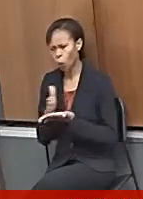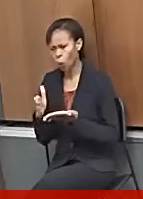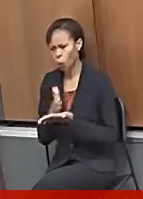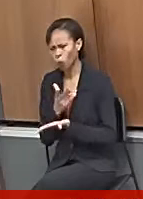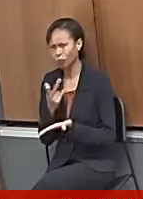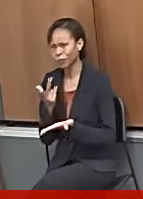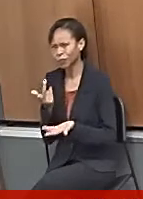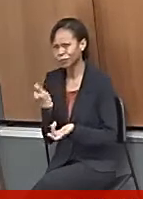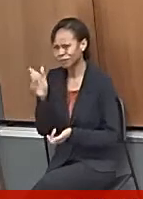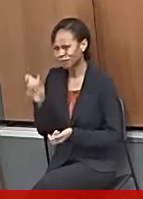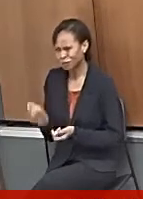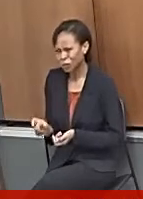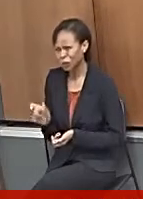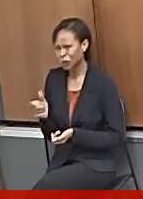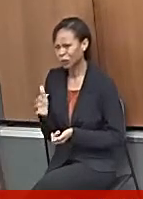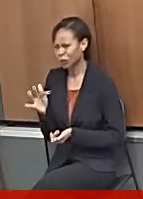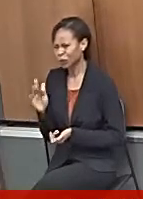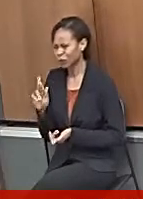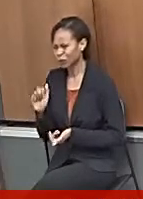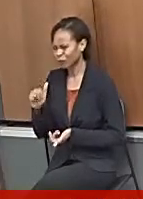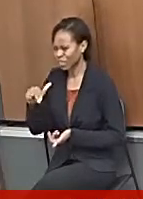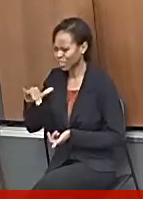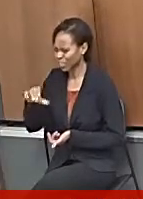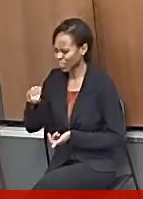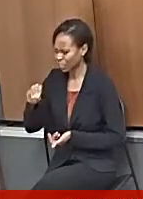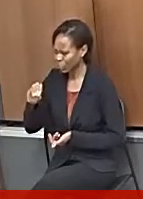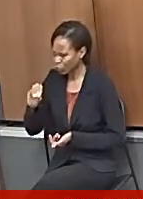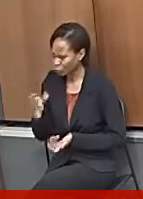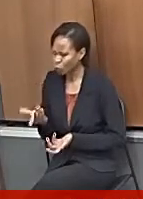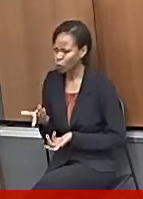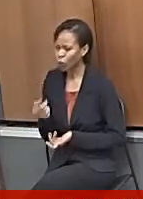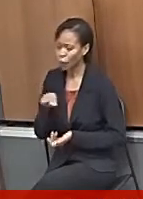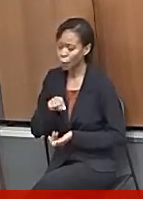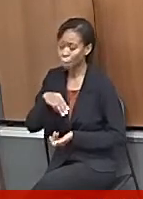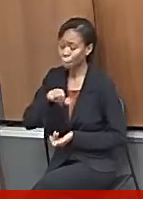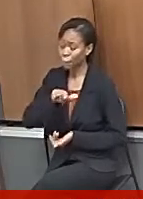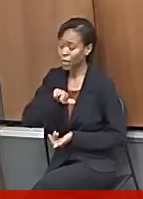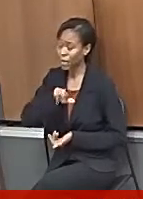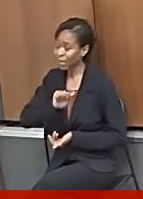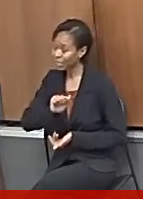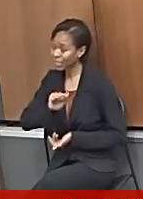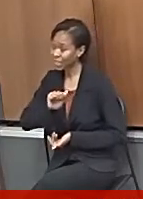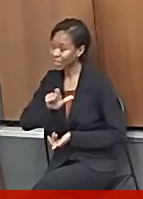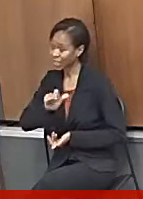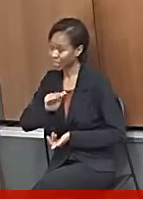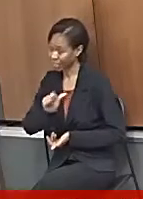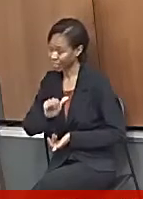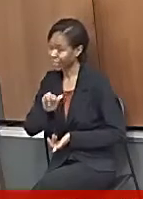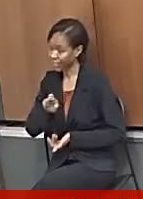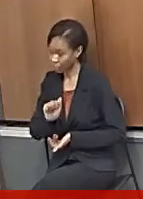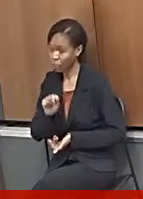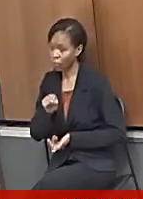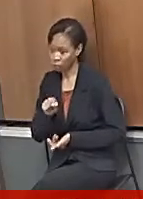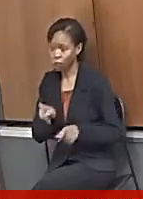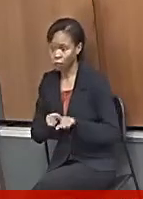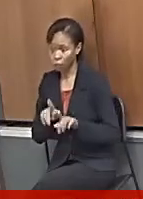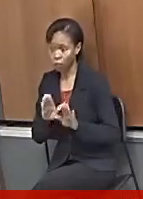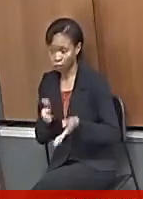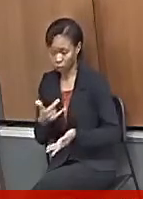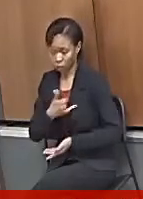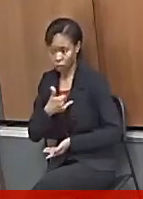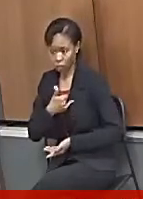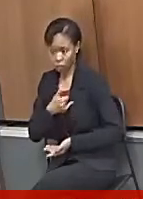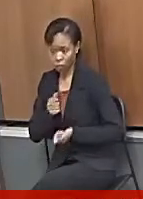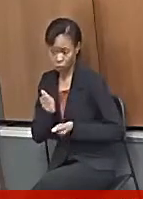o do são francisco como da marinha lázara maria lázara já tinha tempo idade de aposentar desde fevereiro de